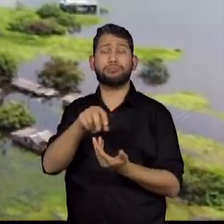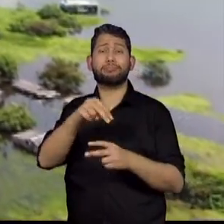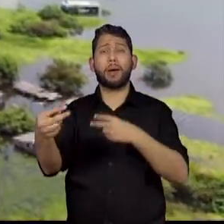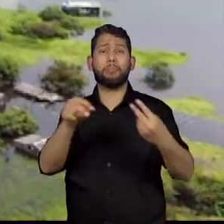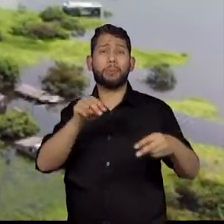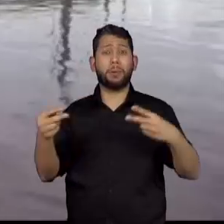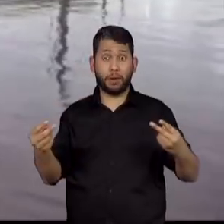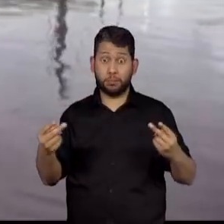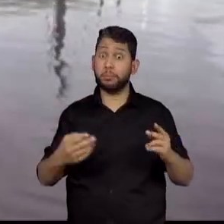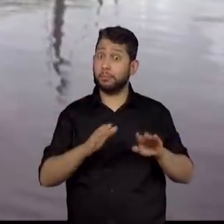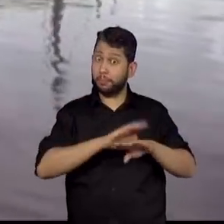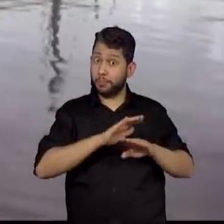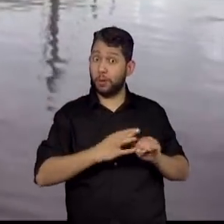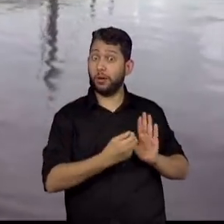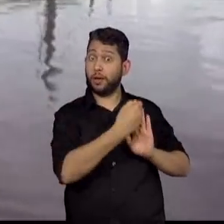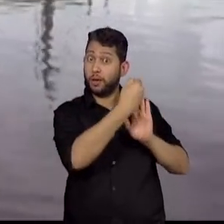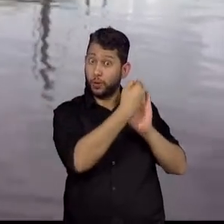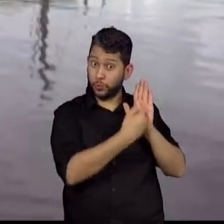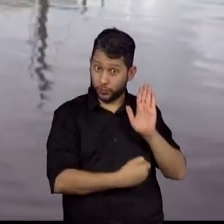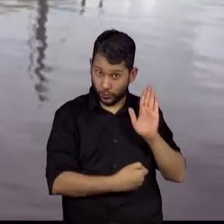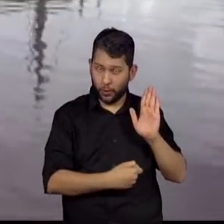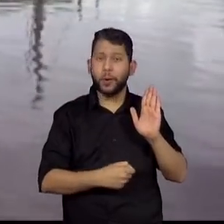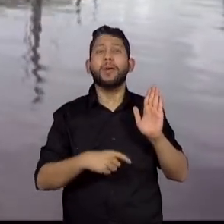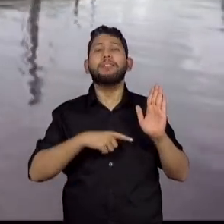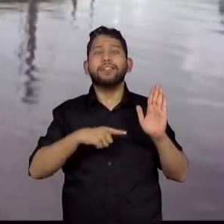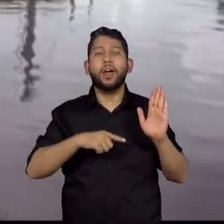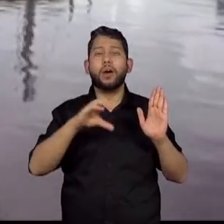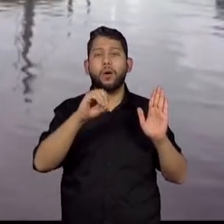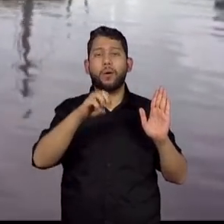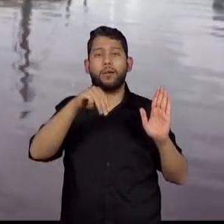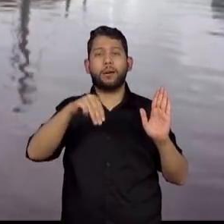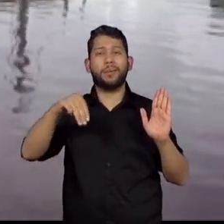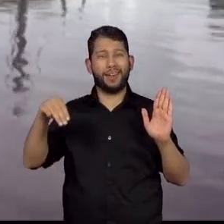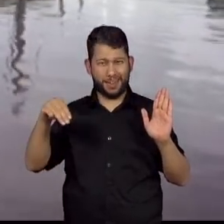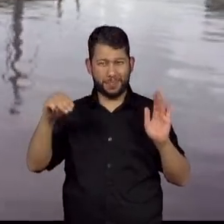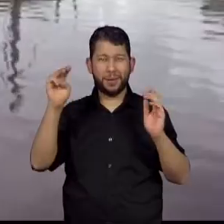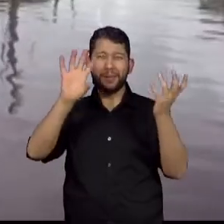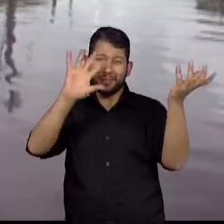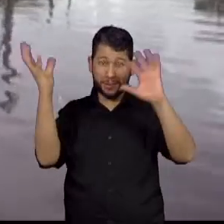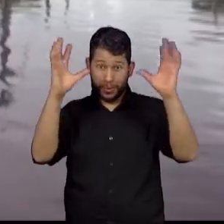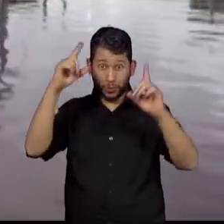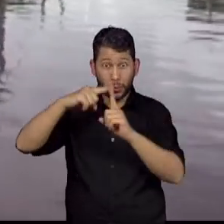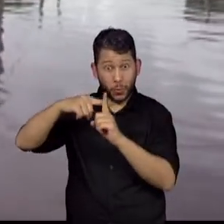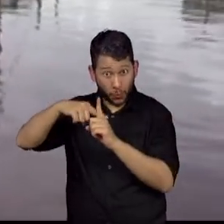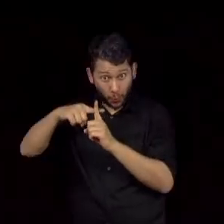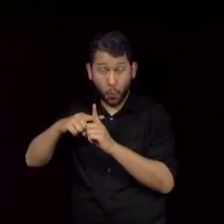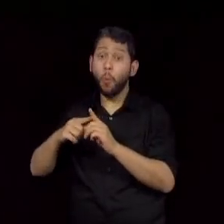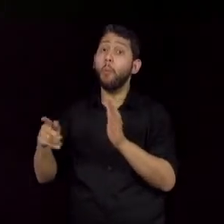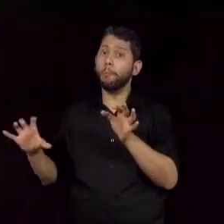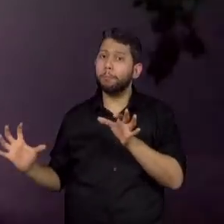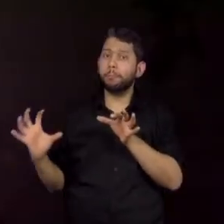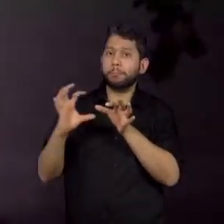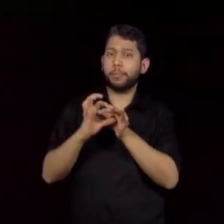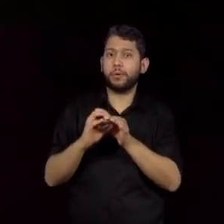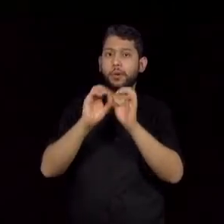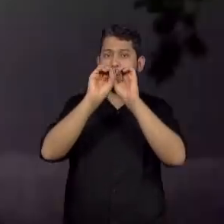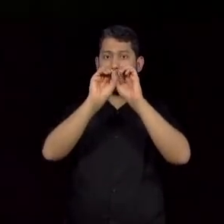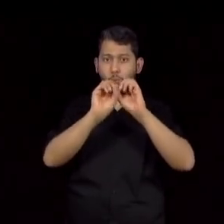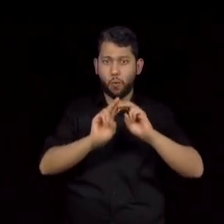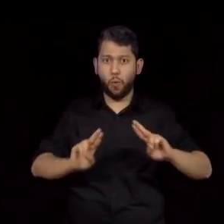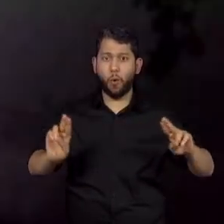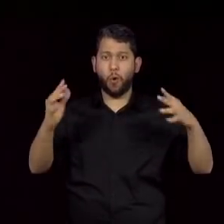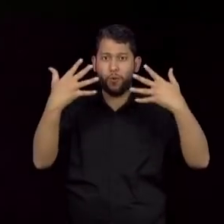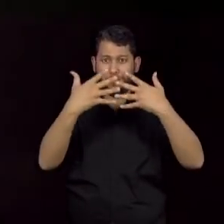novo relatório da Organização Mundial de Meteorologia, órgão ligado às Nações Unidas. 90%